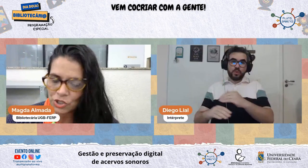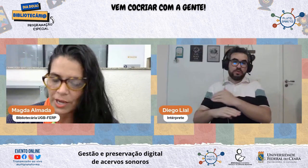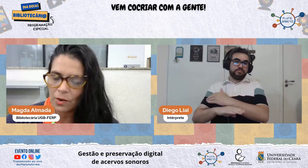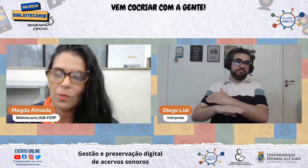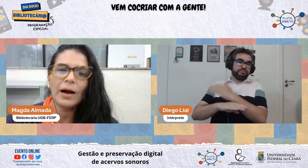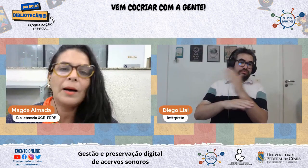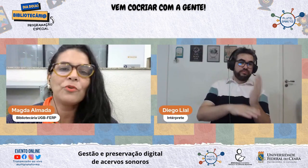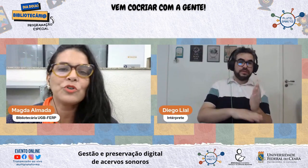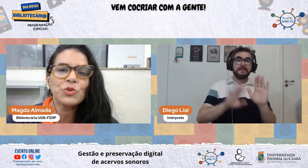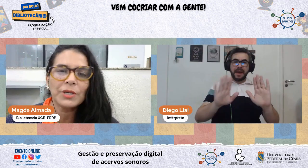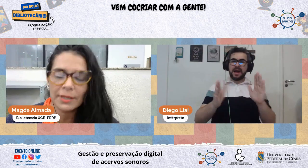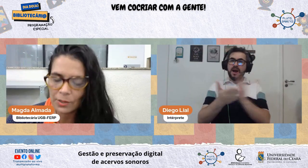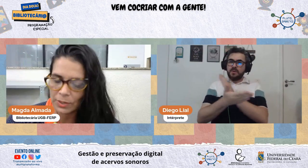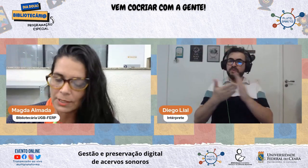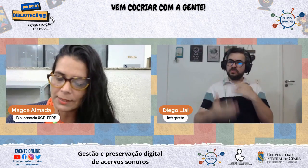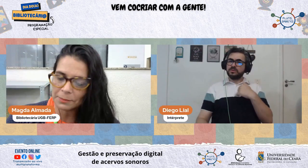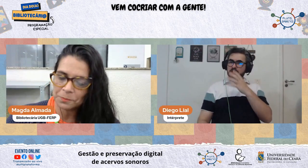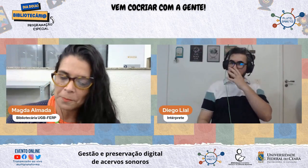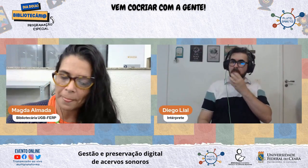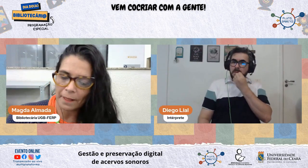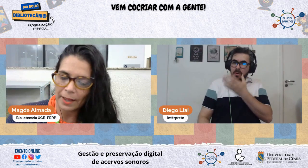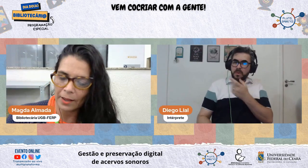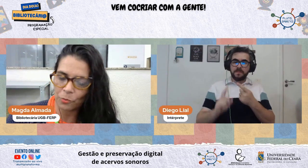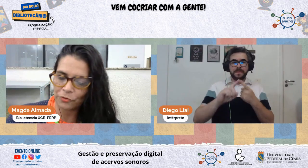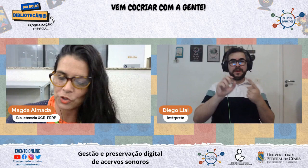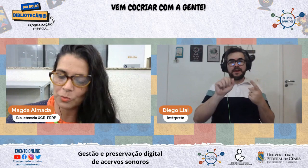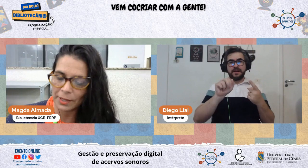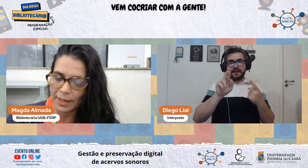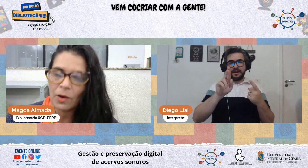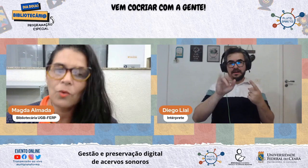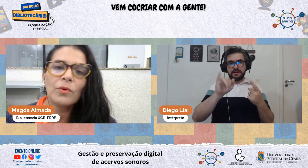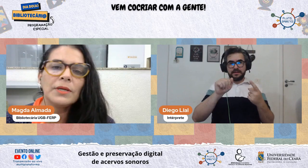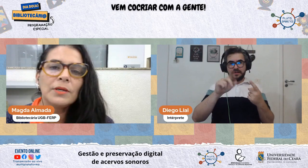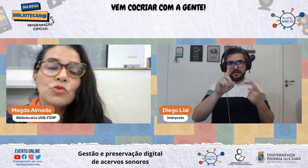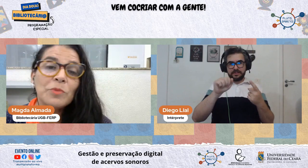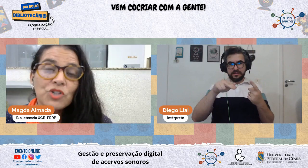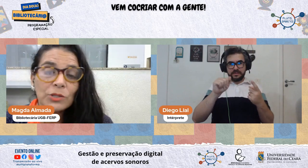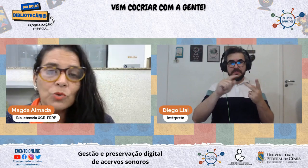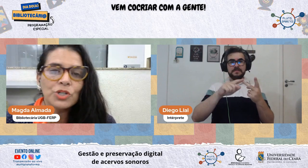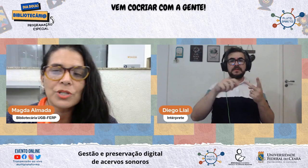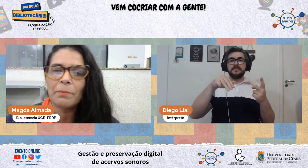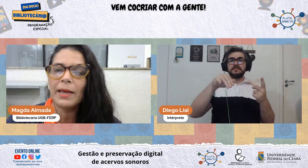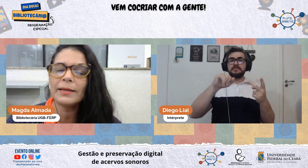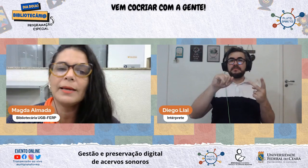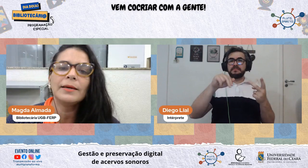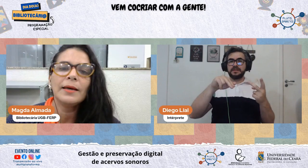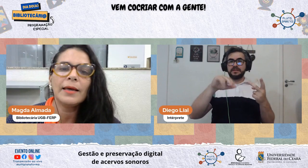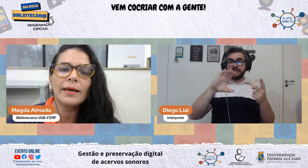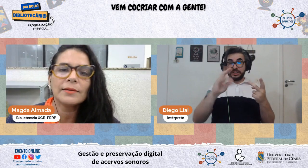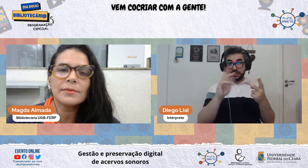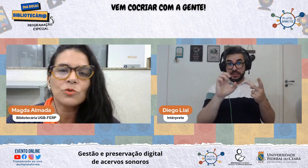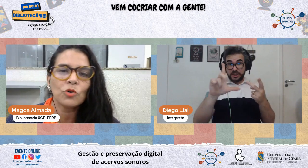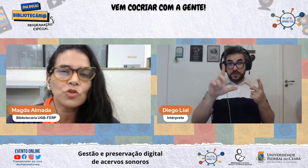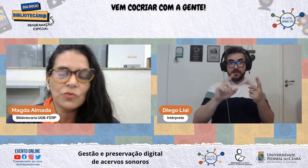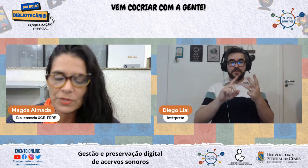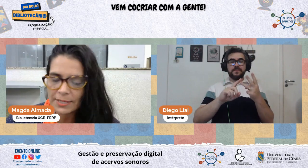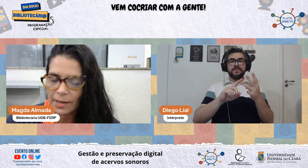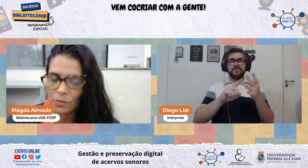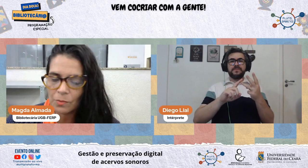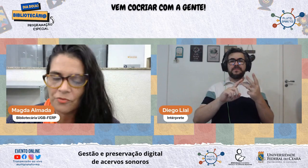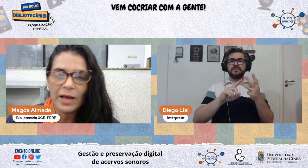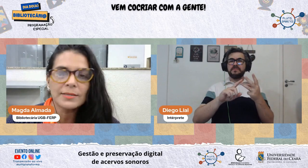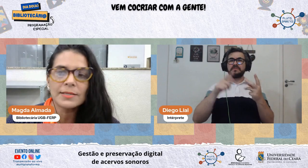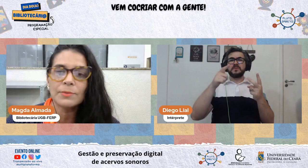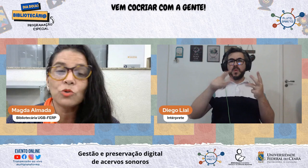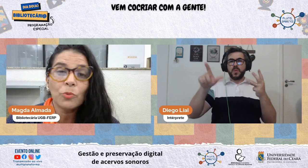o Michel, a professora Ana Carolina, o professor Miguel e os mediadores também, né, todos